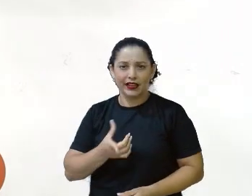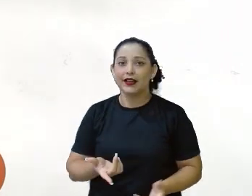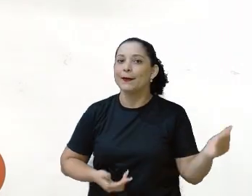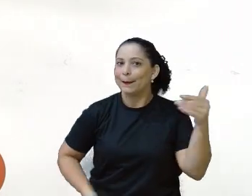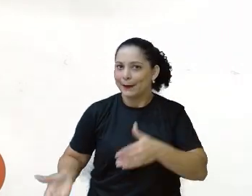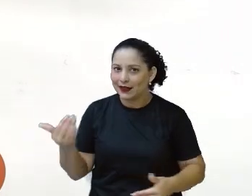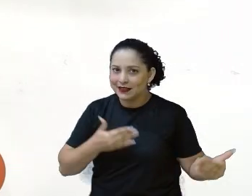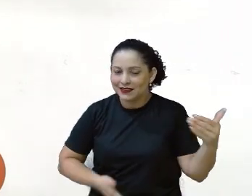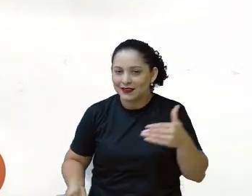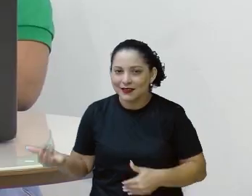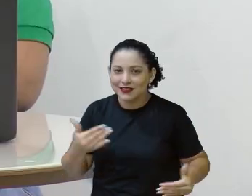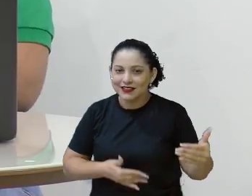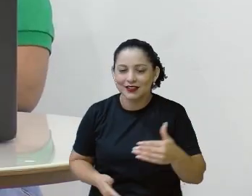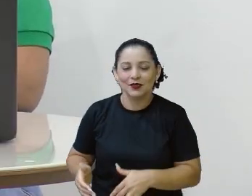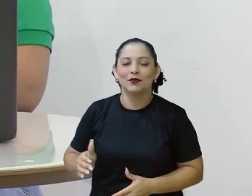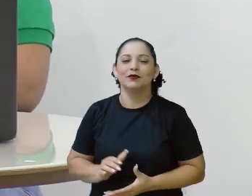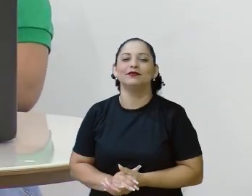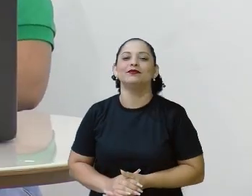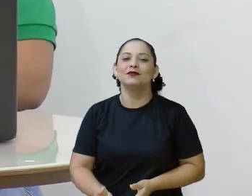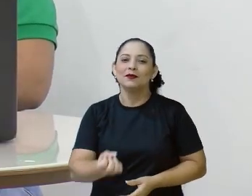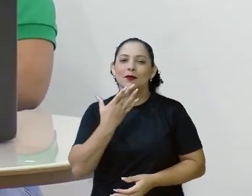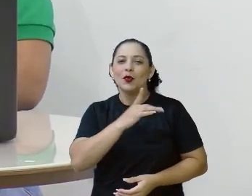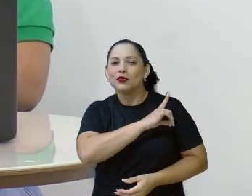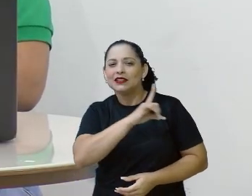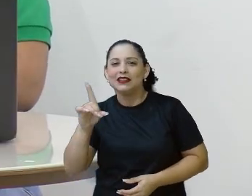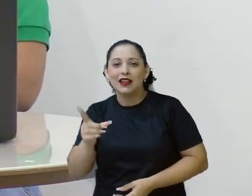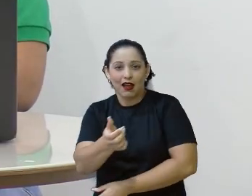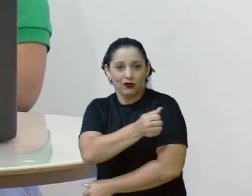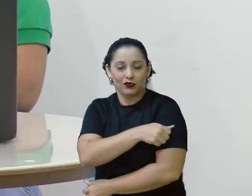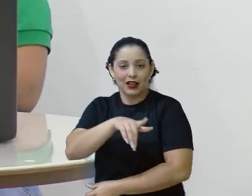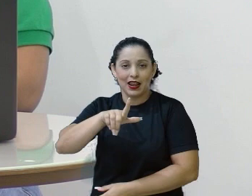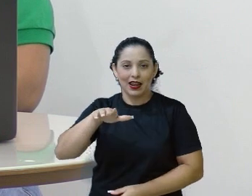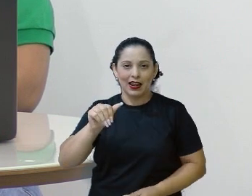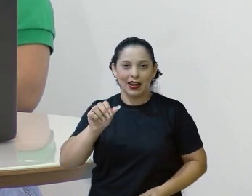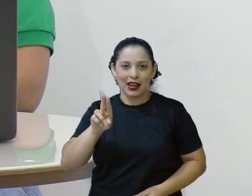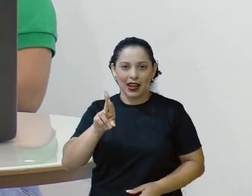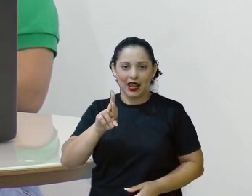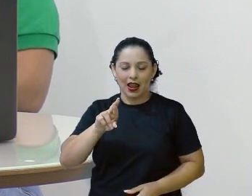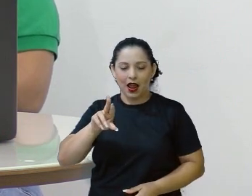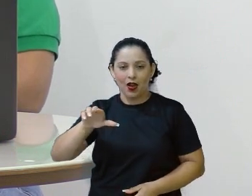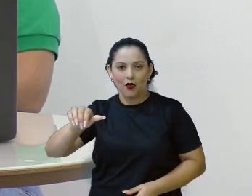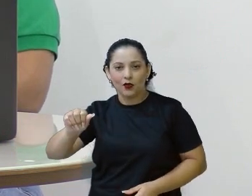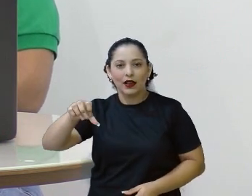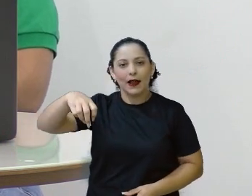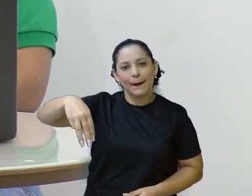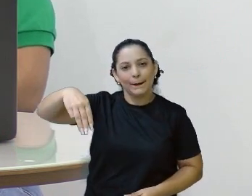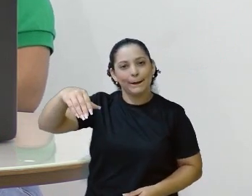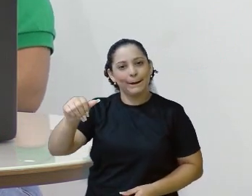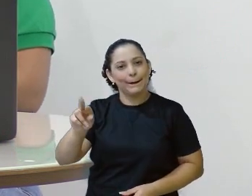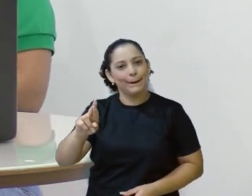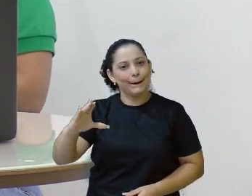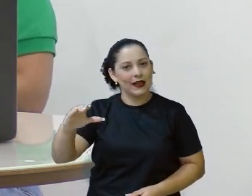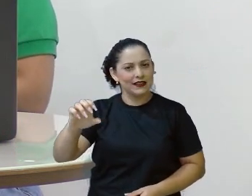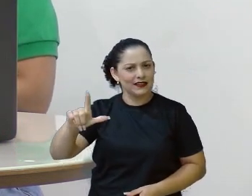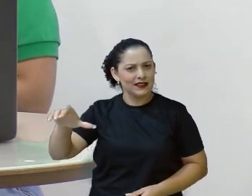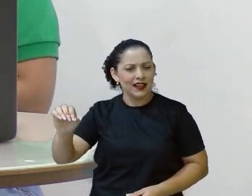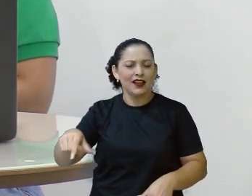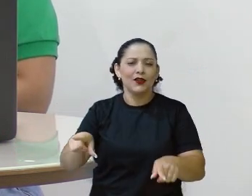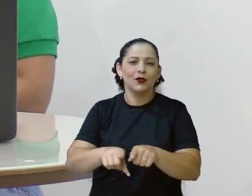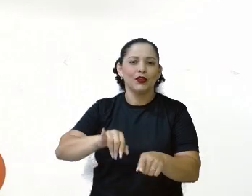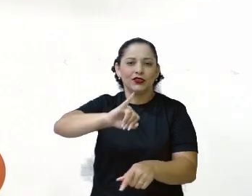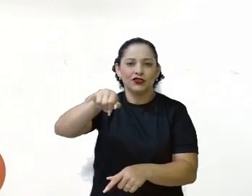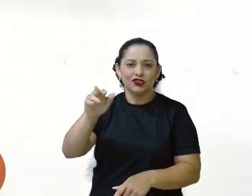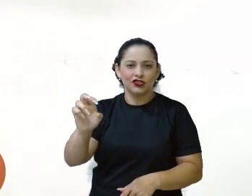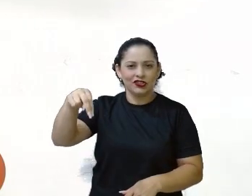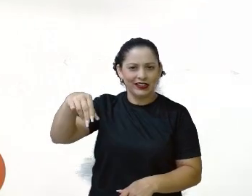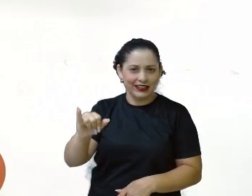chat? Sim, a turminha está lhe desejando um bom dia. Laura, Marcelo, Jennifer, estão aí apostos na sua aula. Olha aí, eu sei que